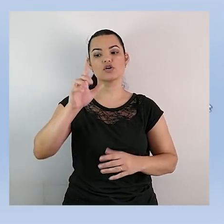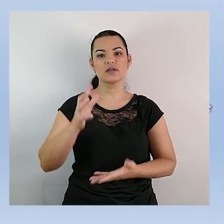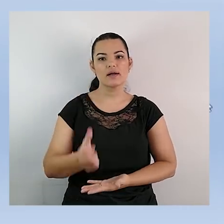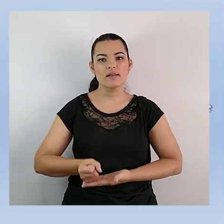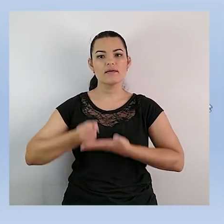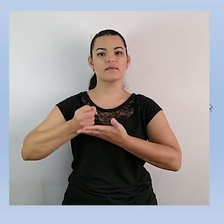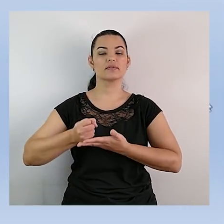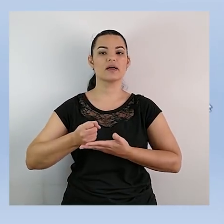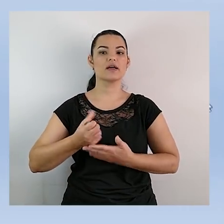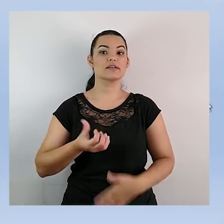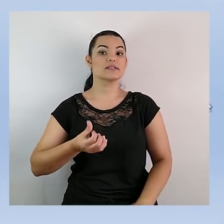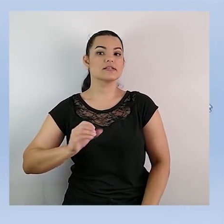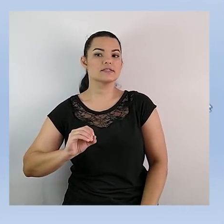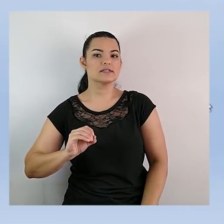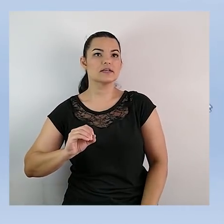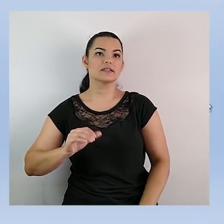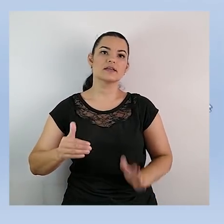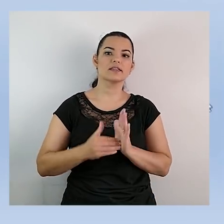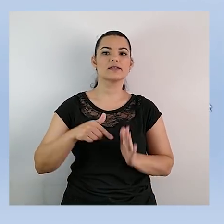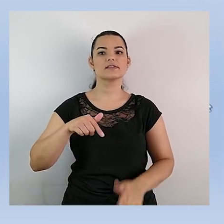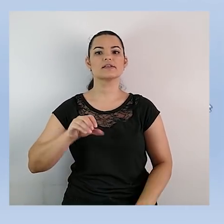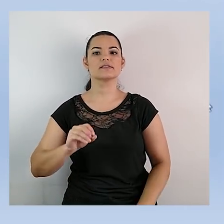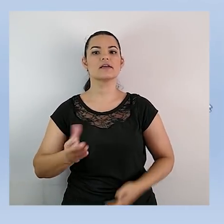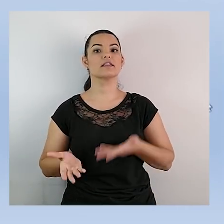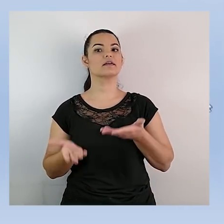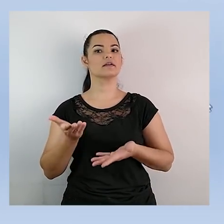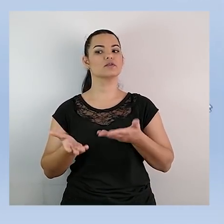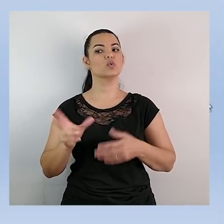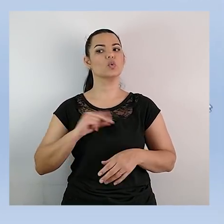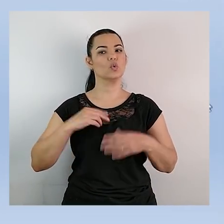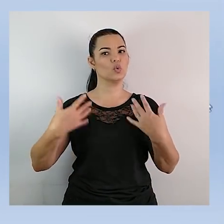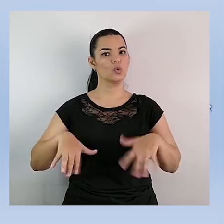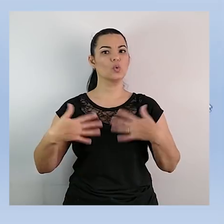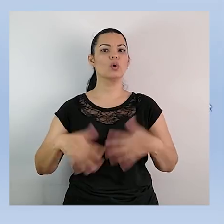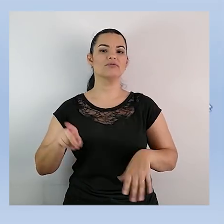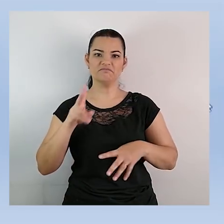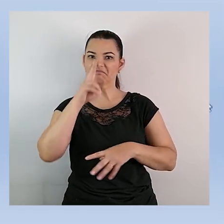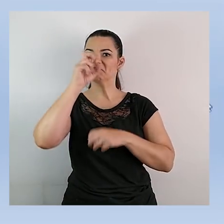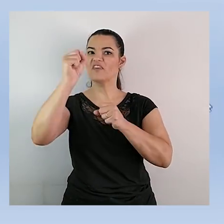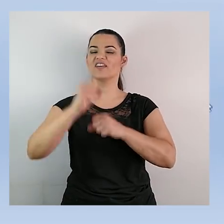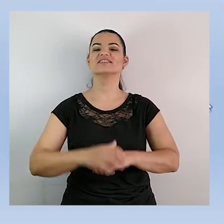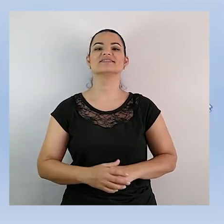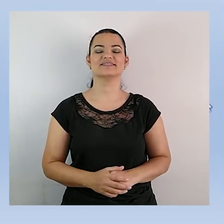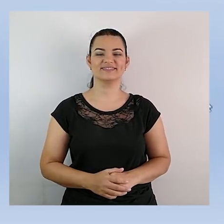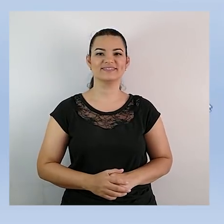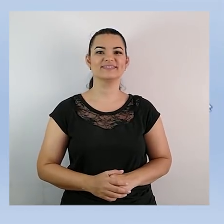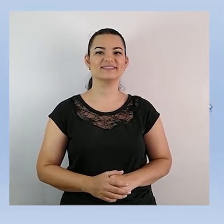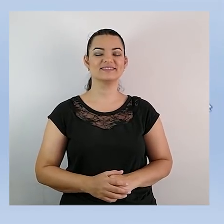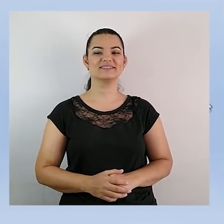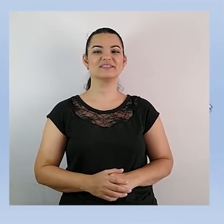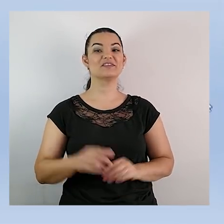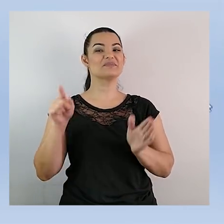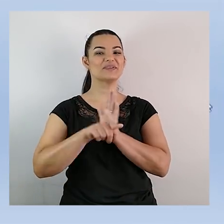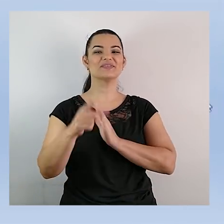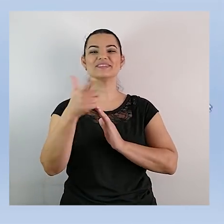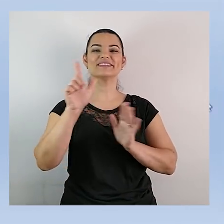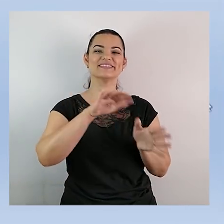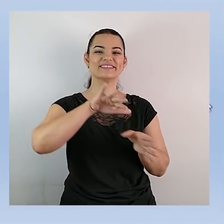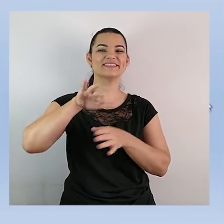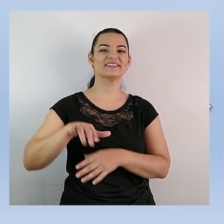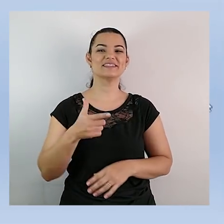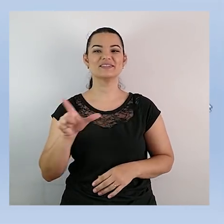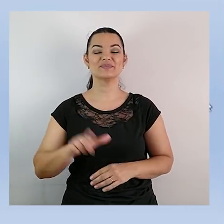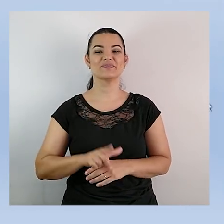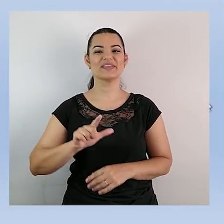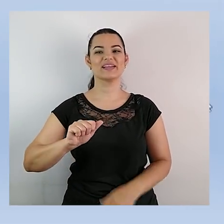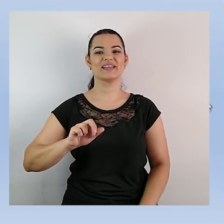levantar aproximadamente uns 60, 70 quilos. Muita coisa, né? Então elas são muito fortes, muito fortes.